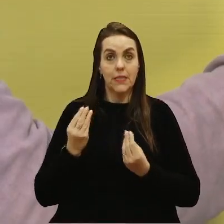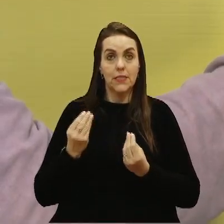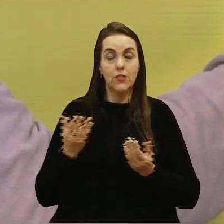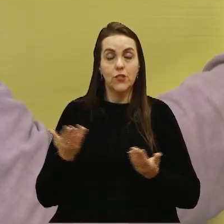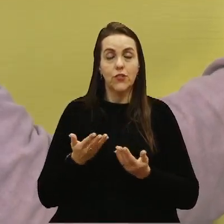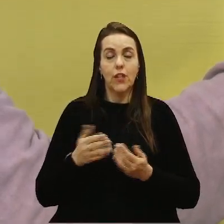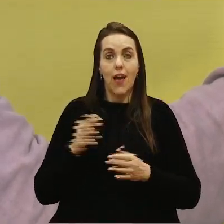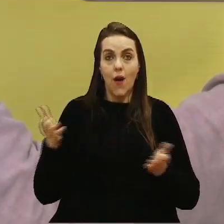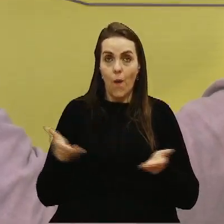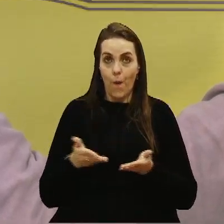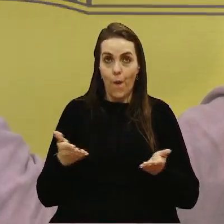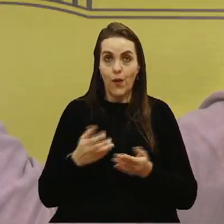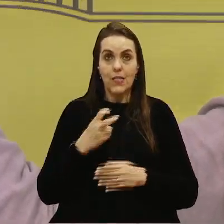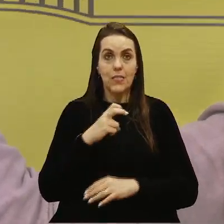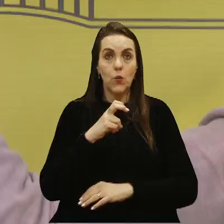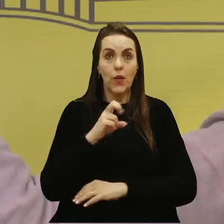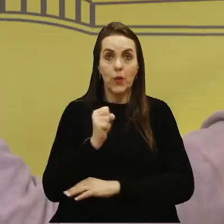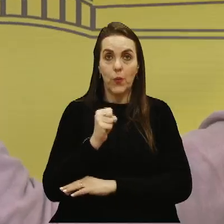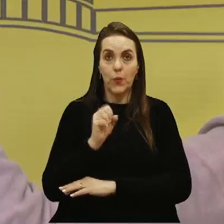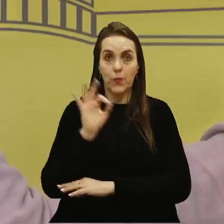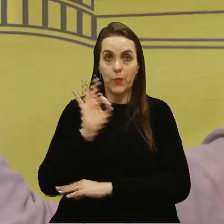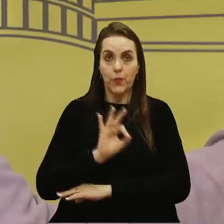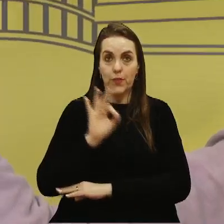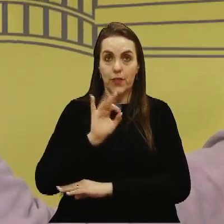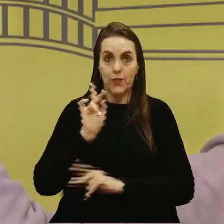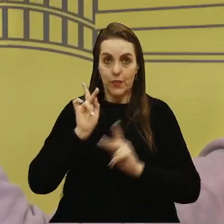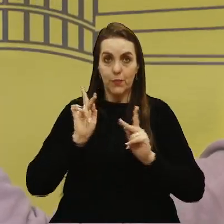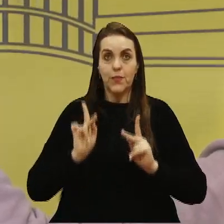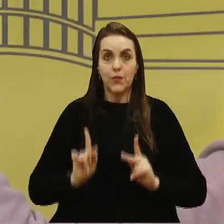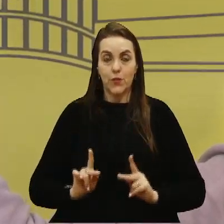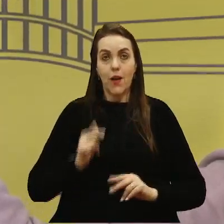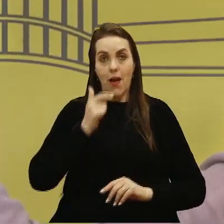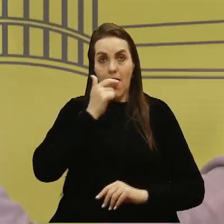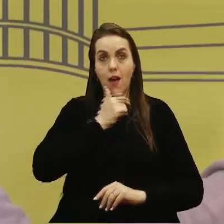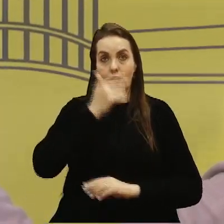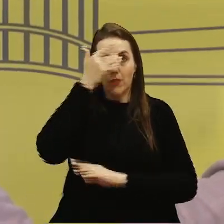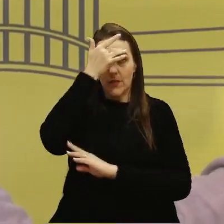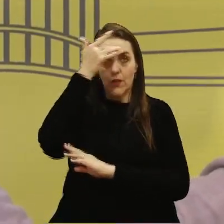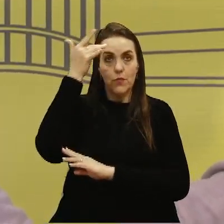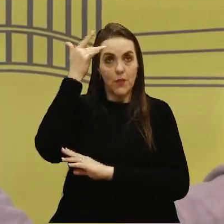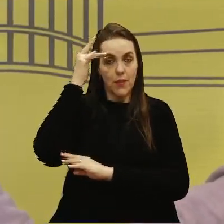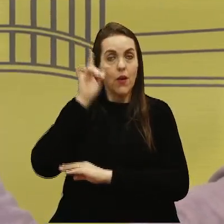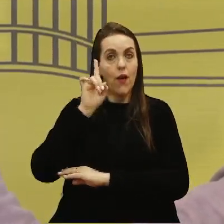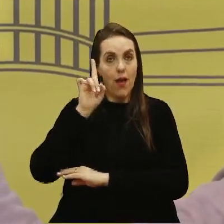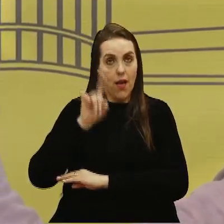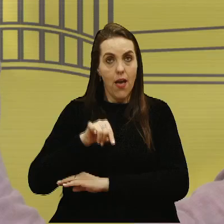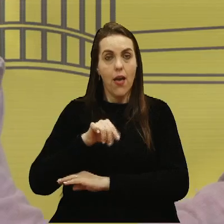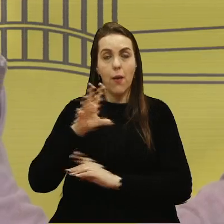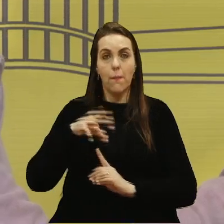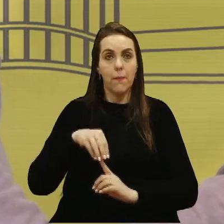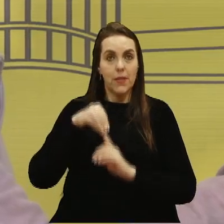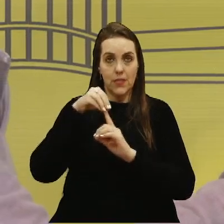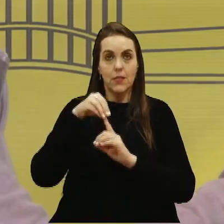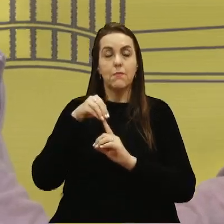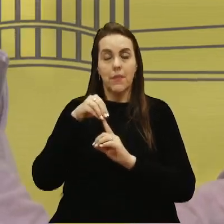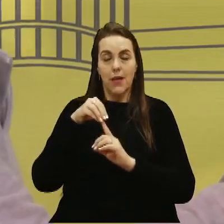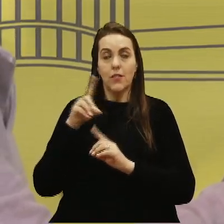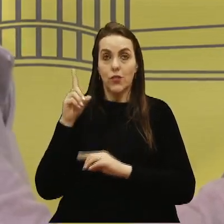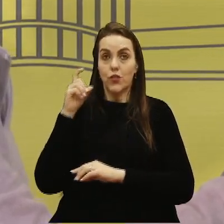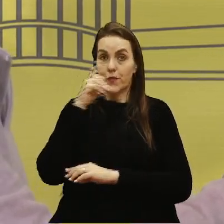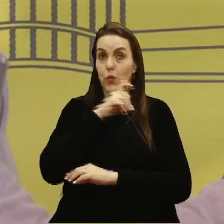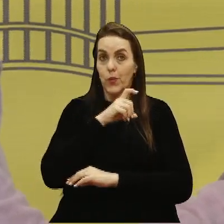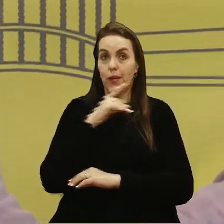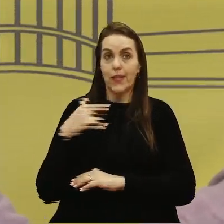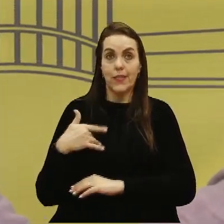Atualmente, 58% das pessoas acham que saúde mental é um dos principais gargalos da